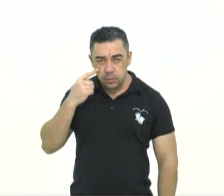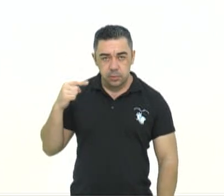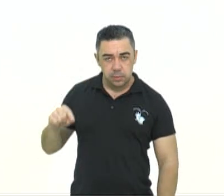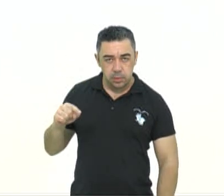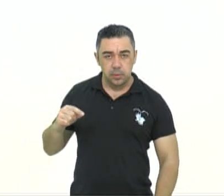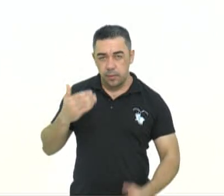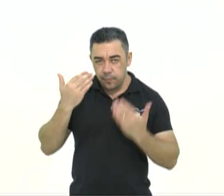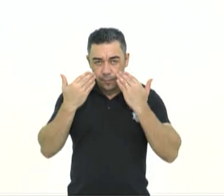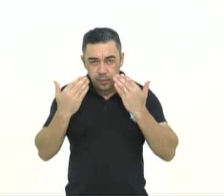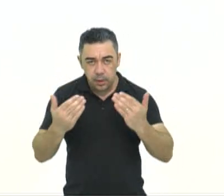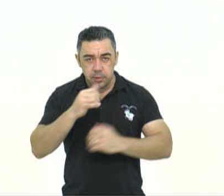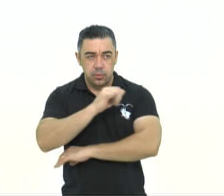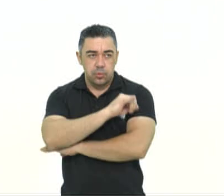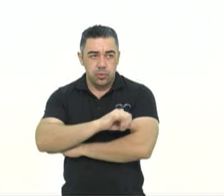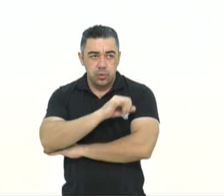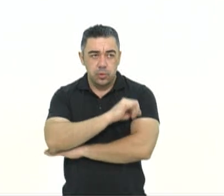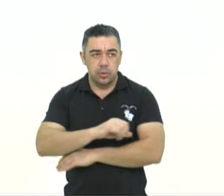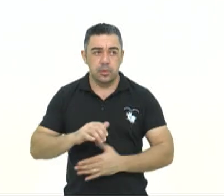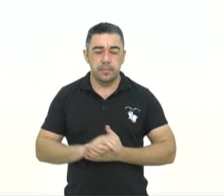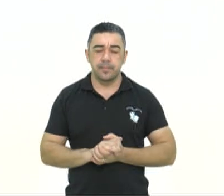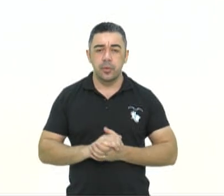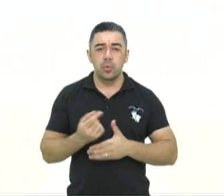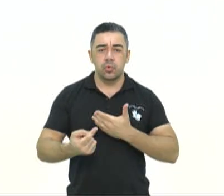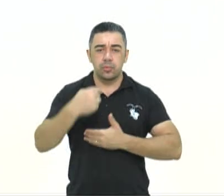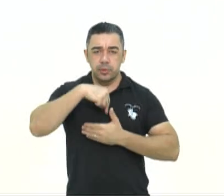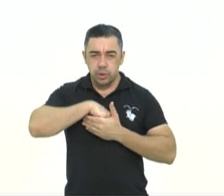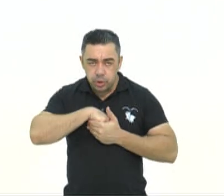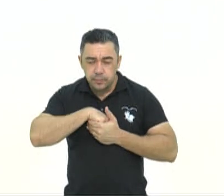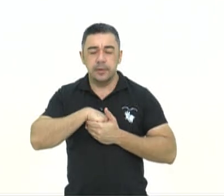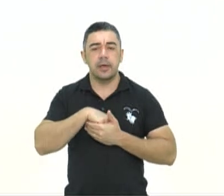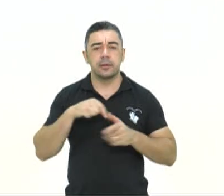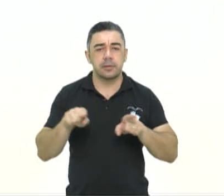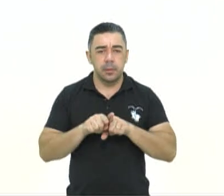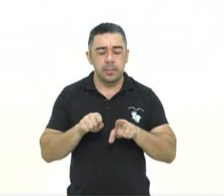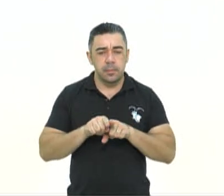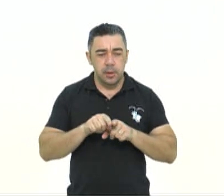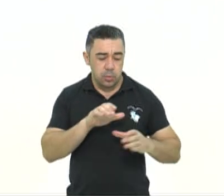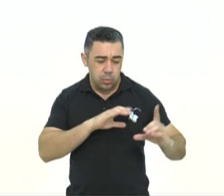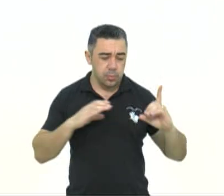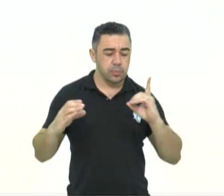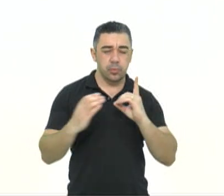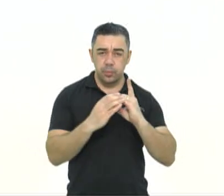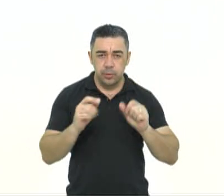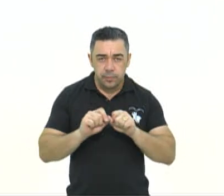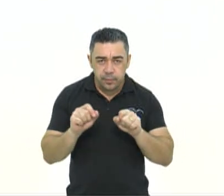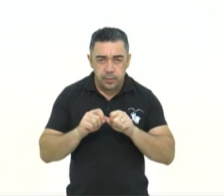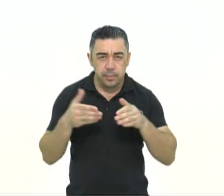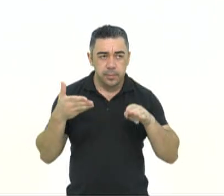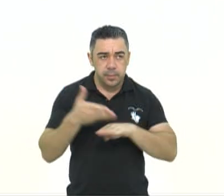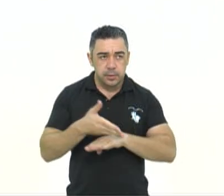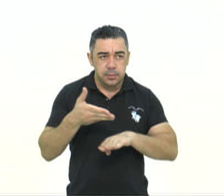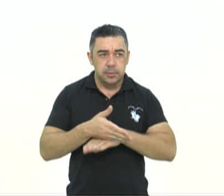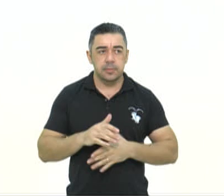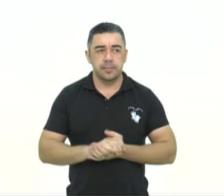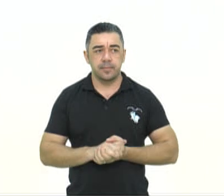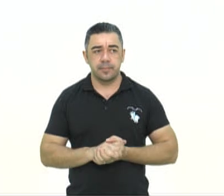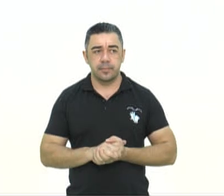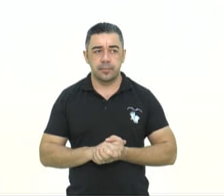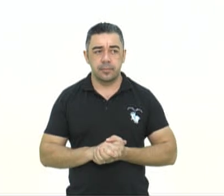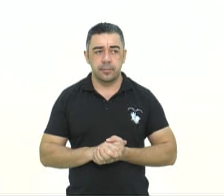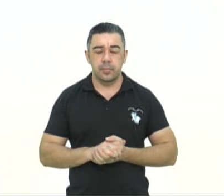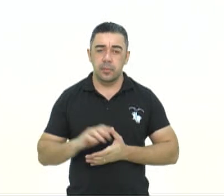do Rio de Janeiro. Expressão da subjetividade e participação pública na construção da obra. Hélio Oiticica, neoconcretista,